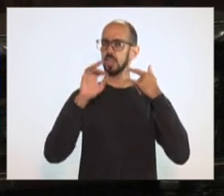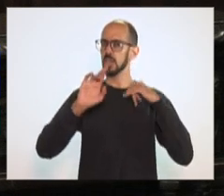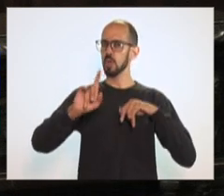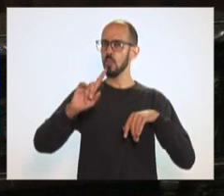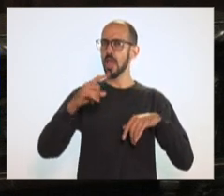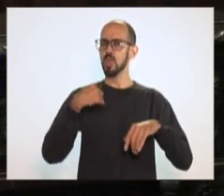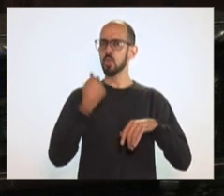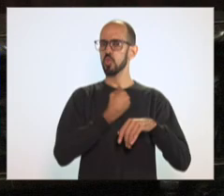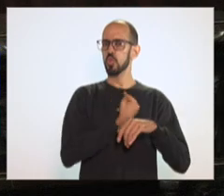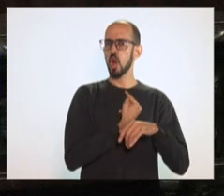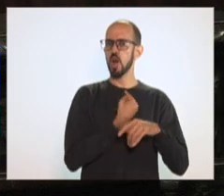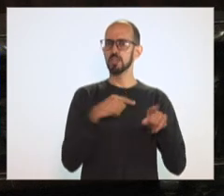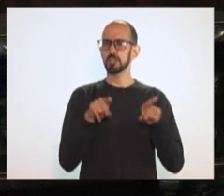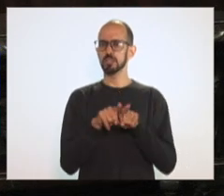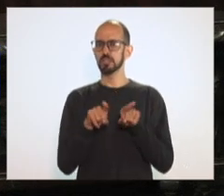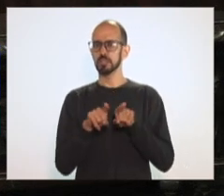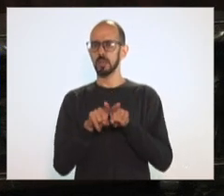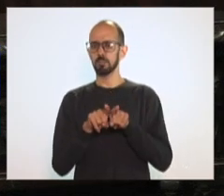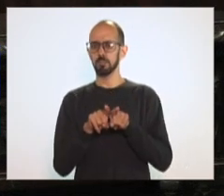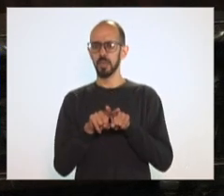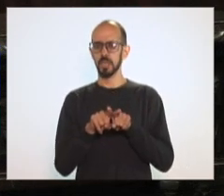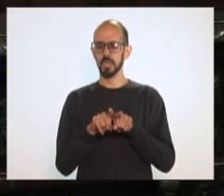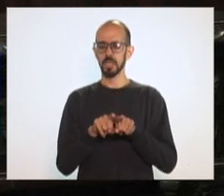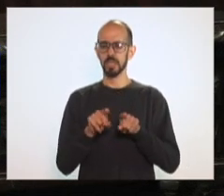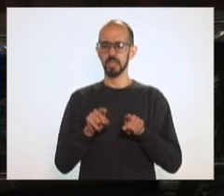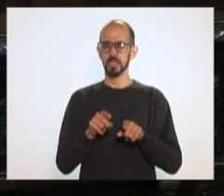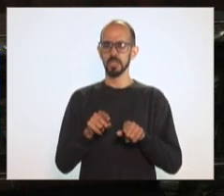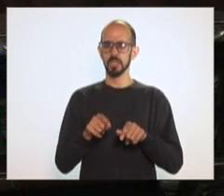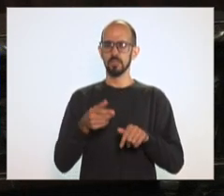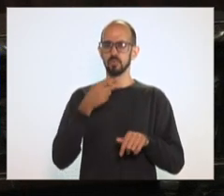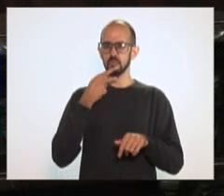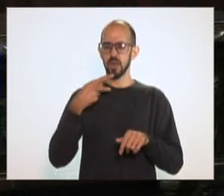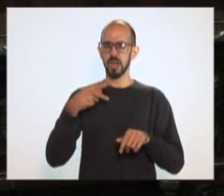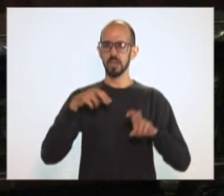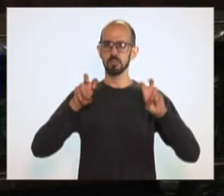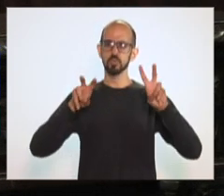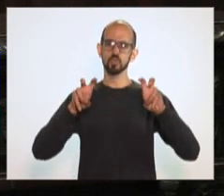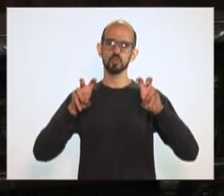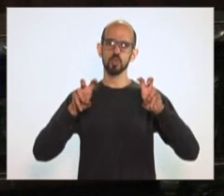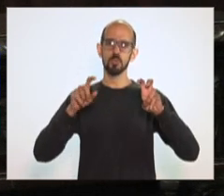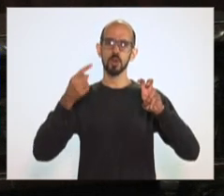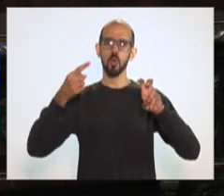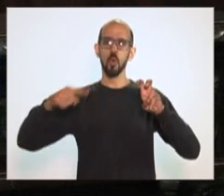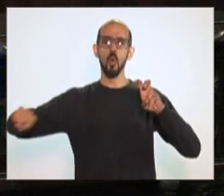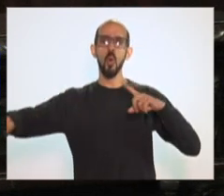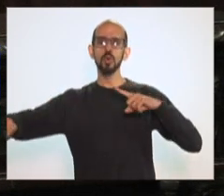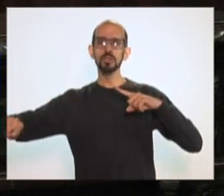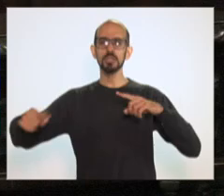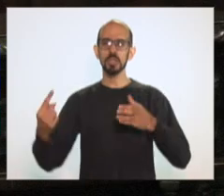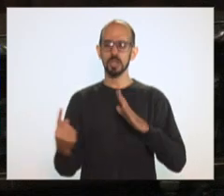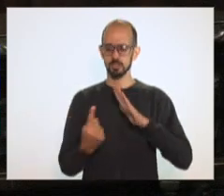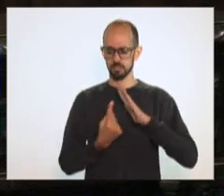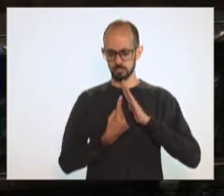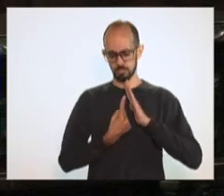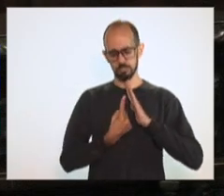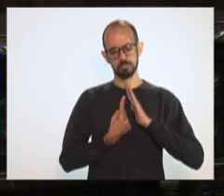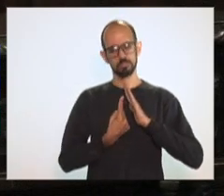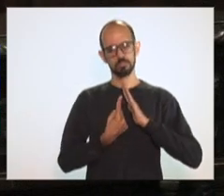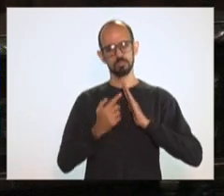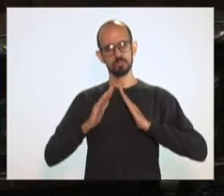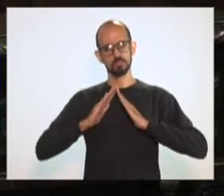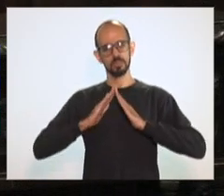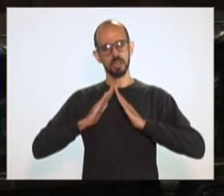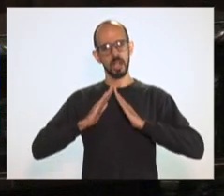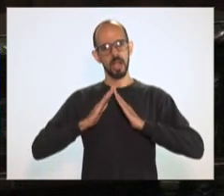somos nós que dizemos ou defendemos contra o isolamento social que salvou, senhor presidente,